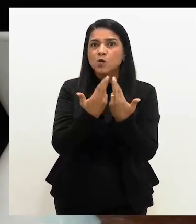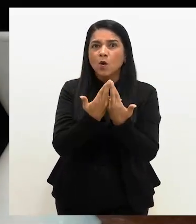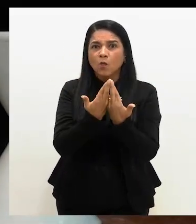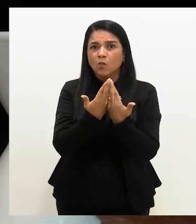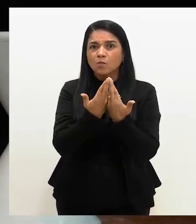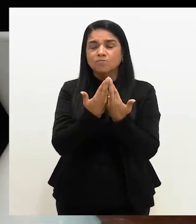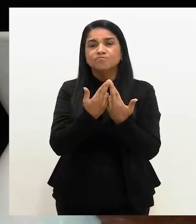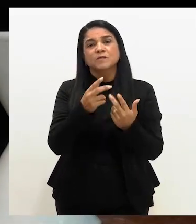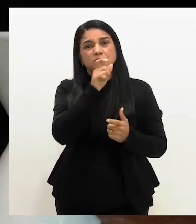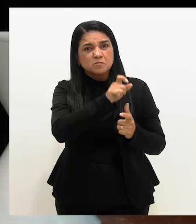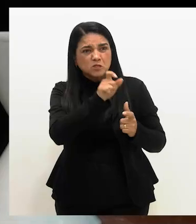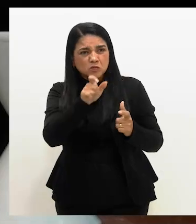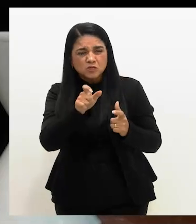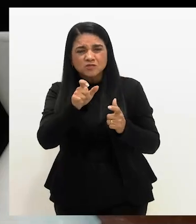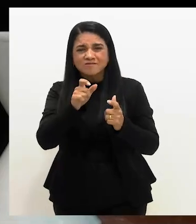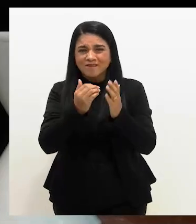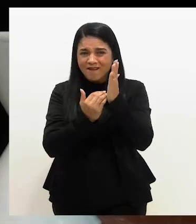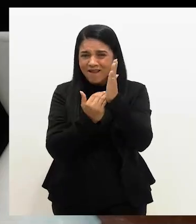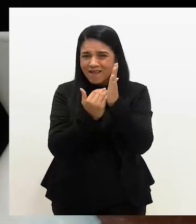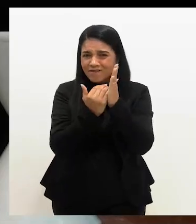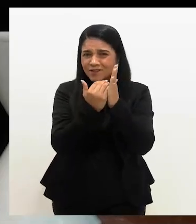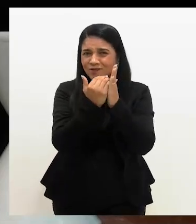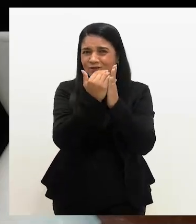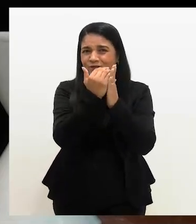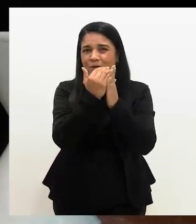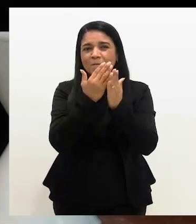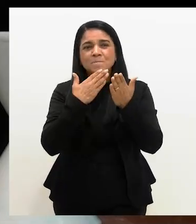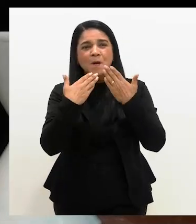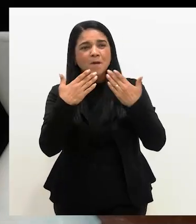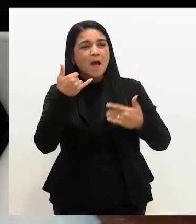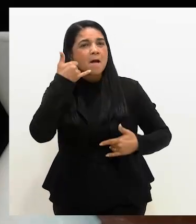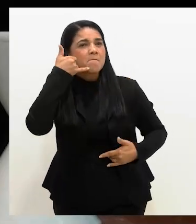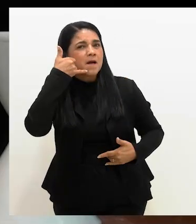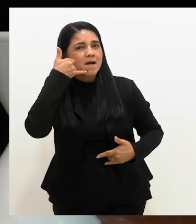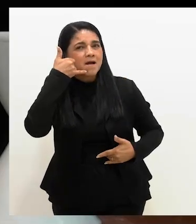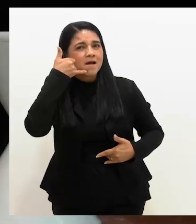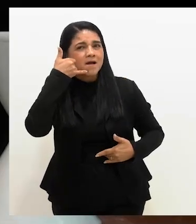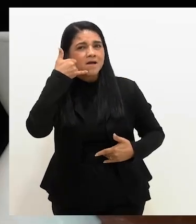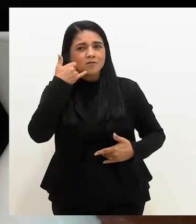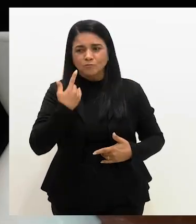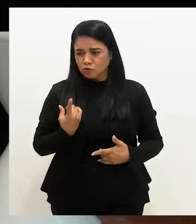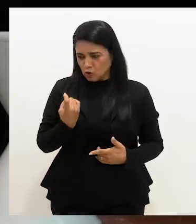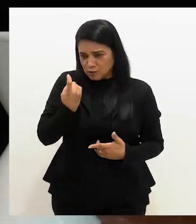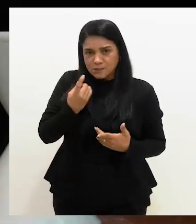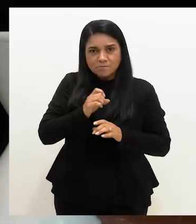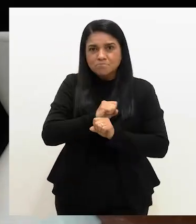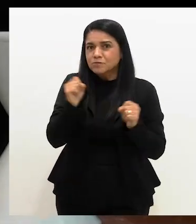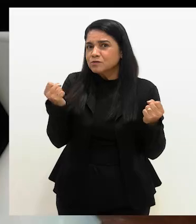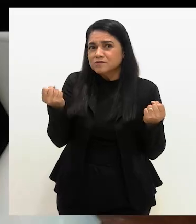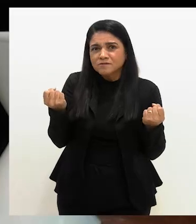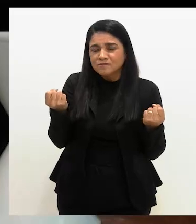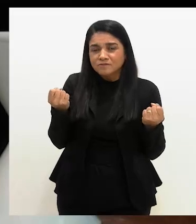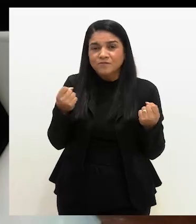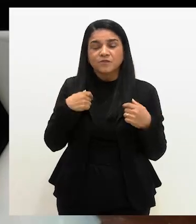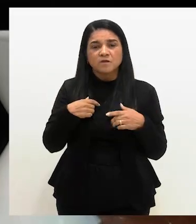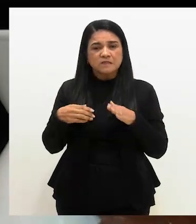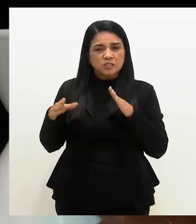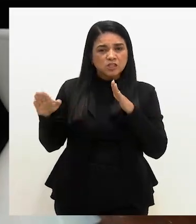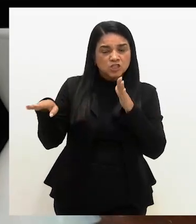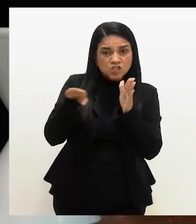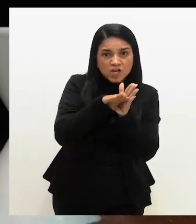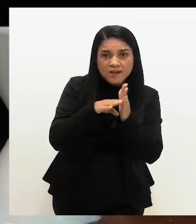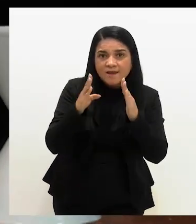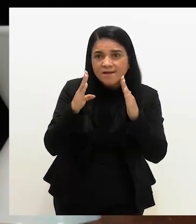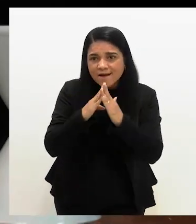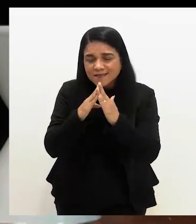E ainda aqueles que acham bonito entrar no elevador e continuar o papo como se estivessem sozinhos. E aí, quando você finalmente chega em casa, o